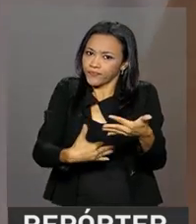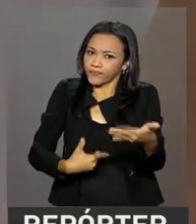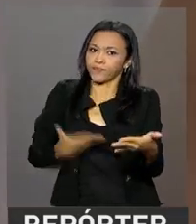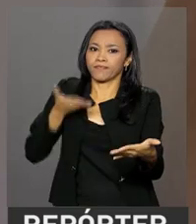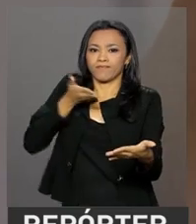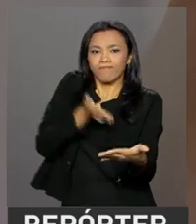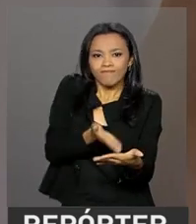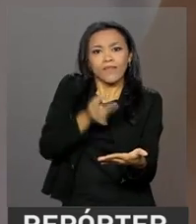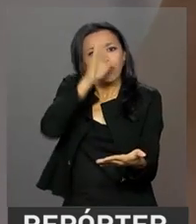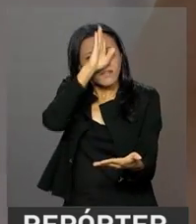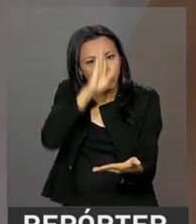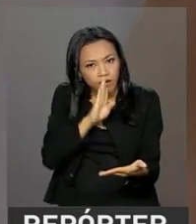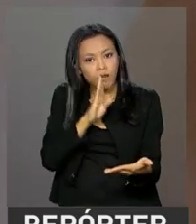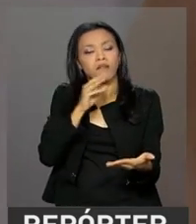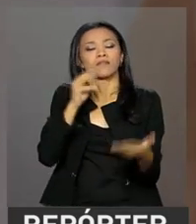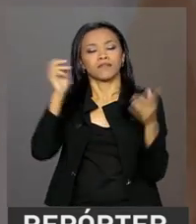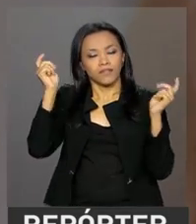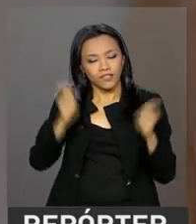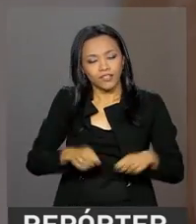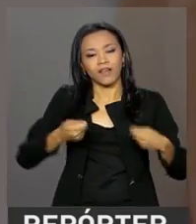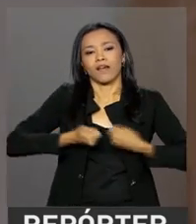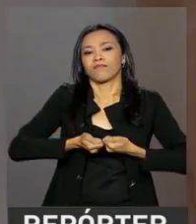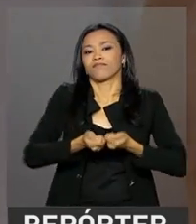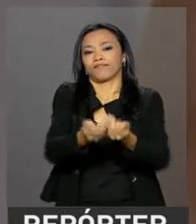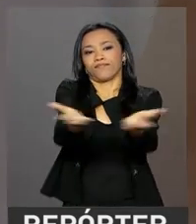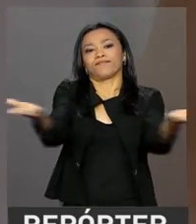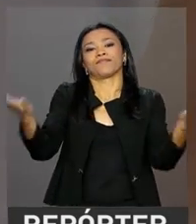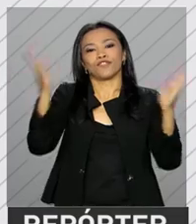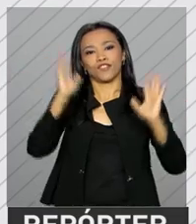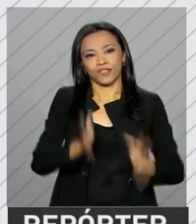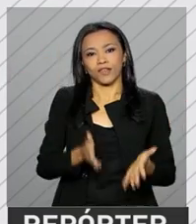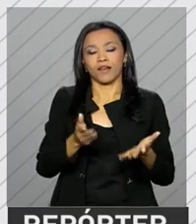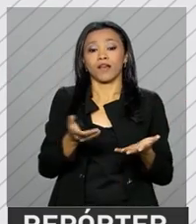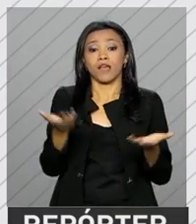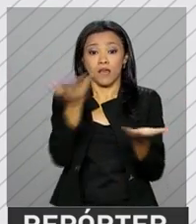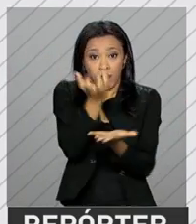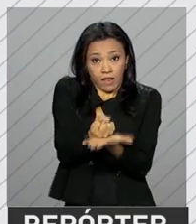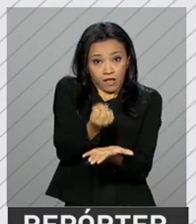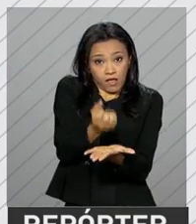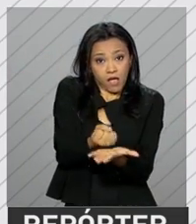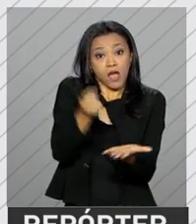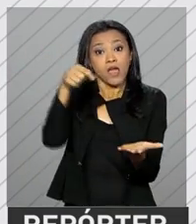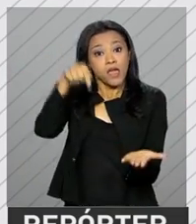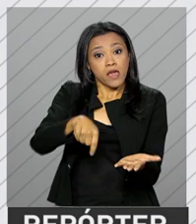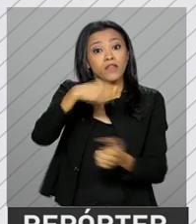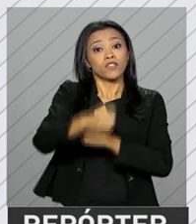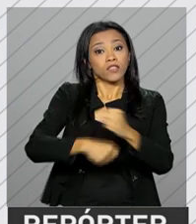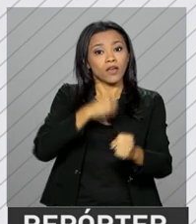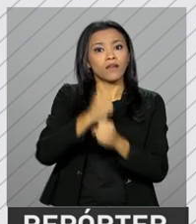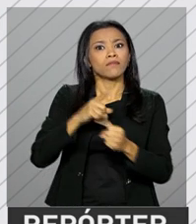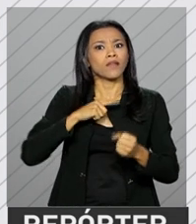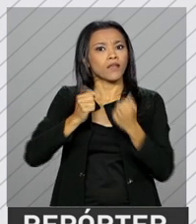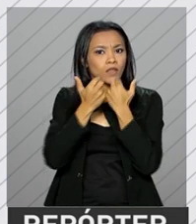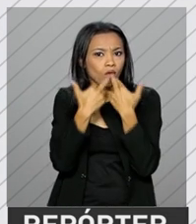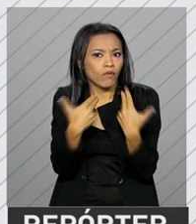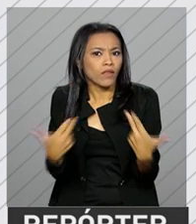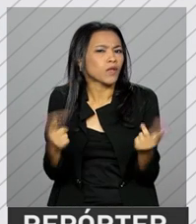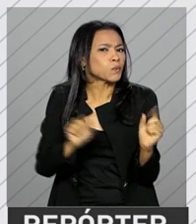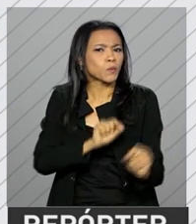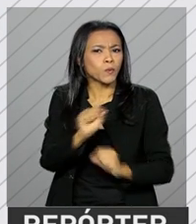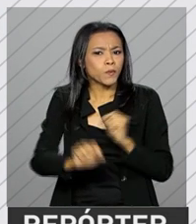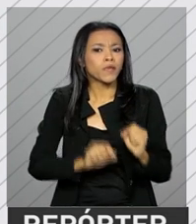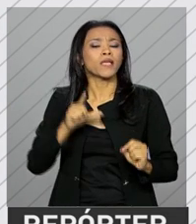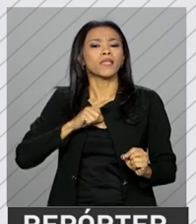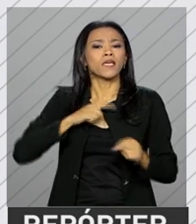a ferramenta é de graça e já está disponível para download este ano o aplicativo tem novidades e vai oferecer uma